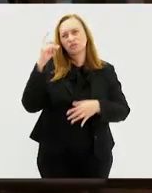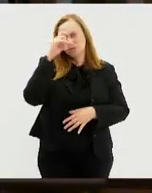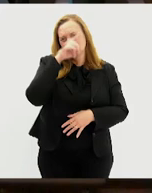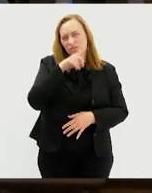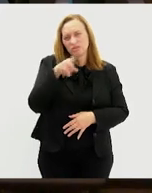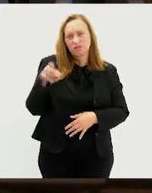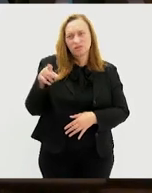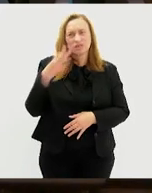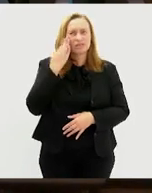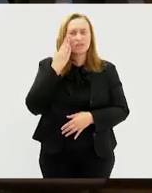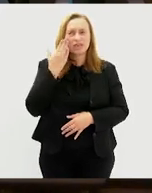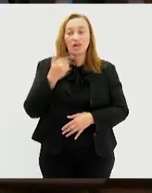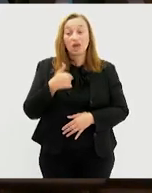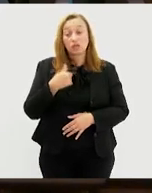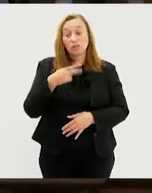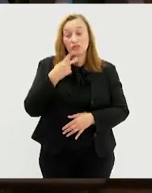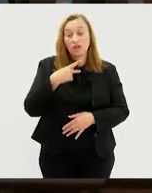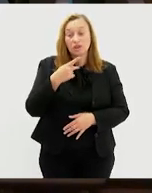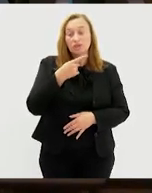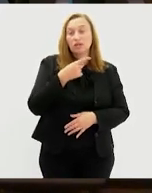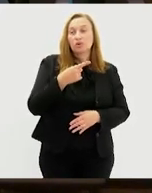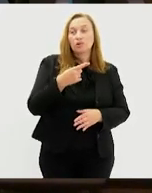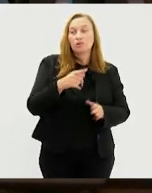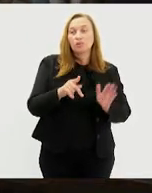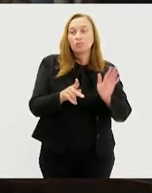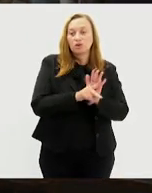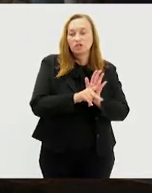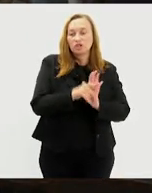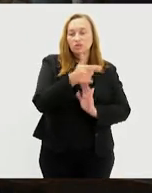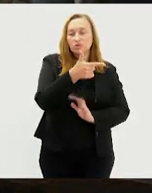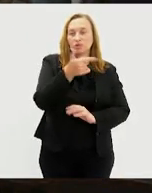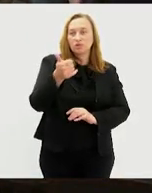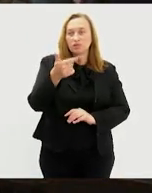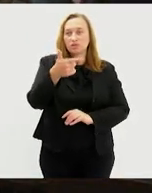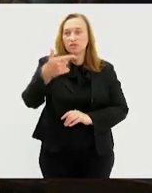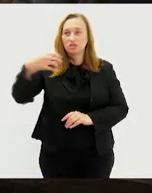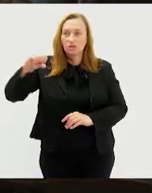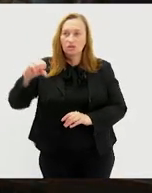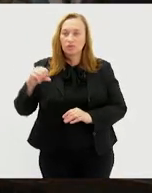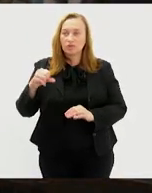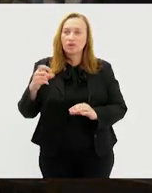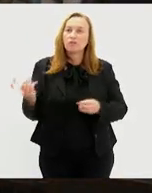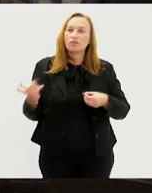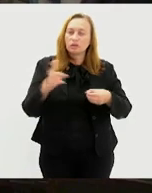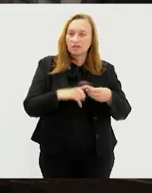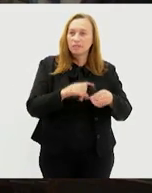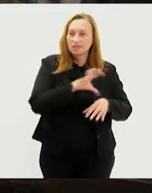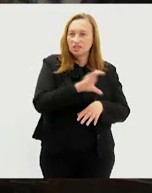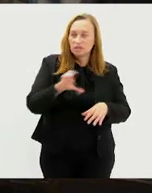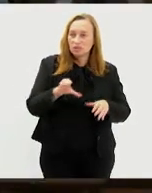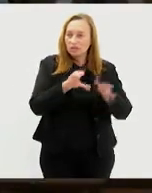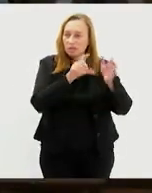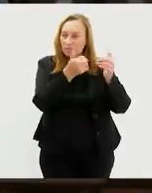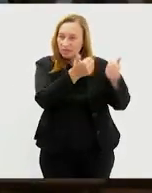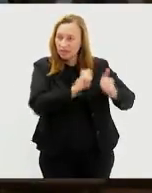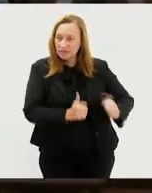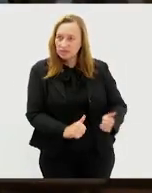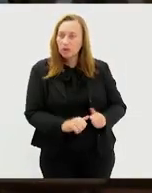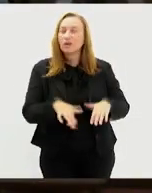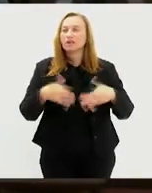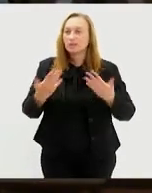1229 para remeter a ccj para avaliação pela provabilidade pos então a presidência